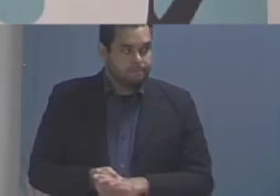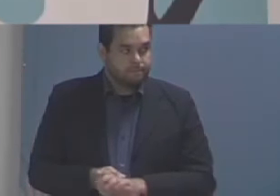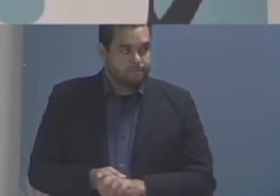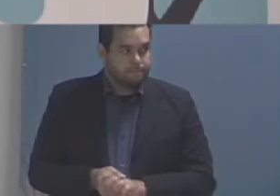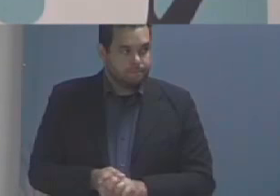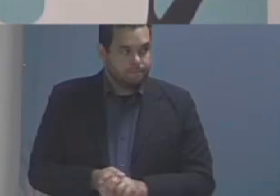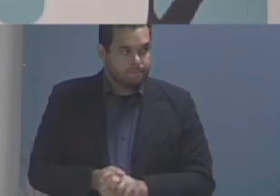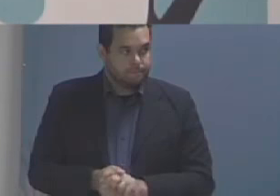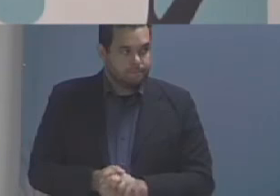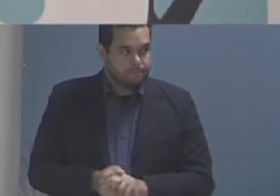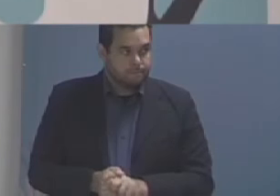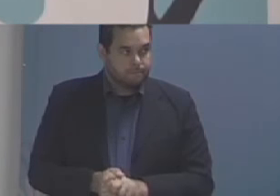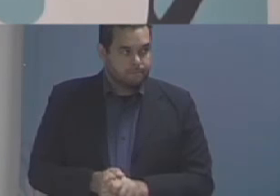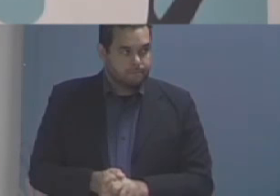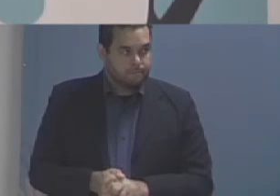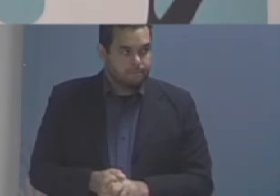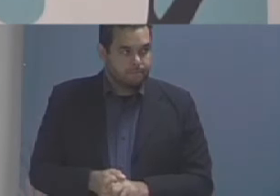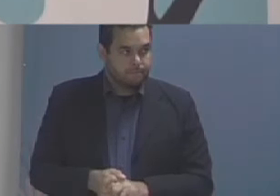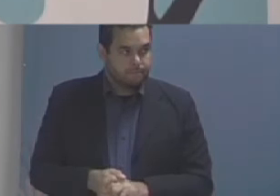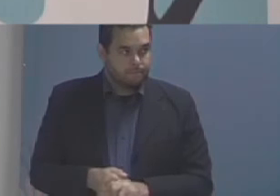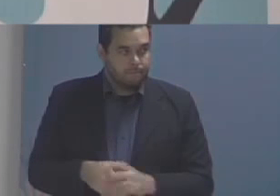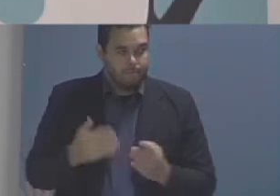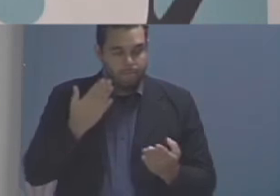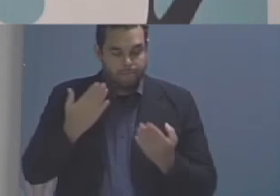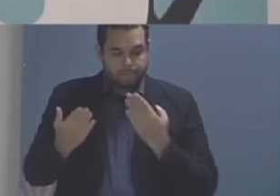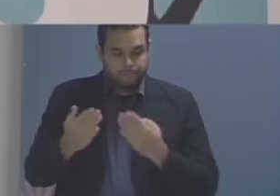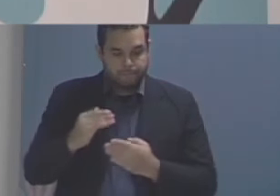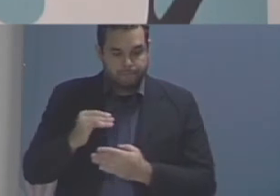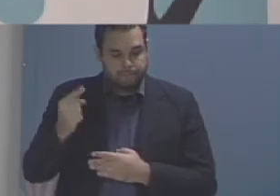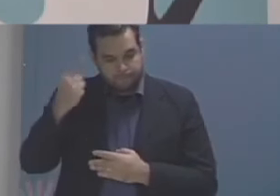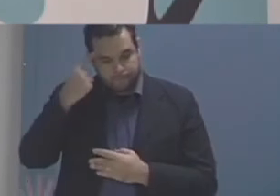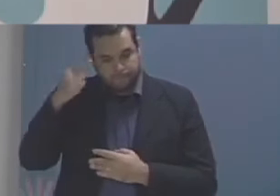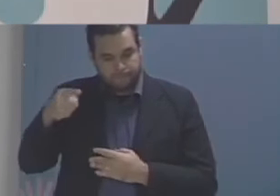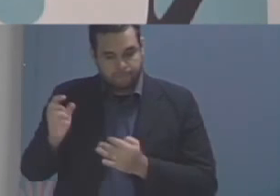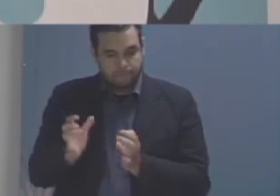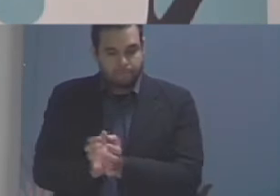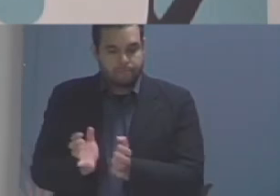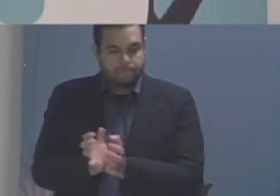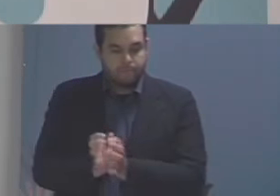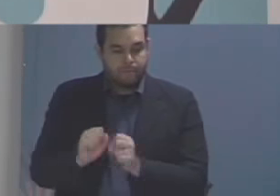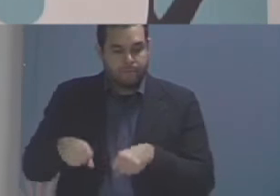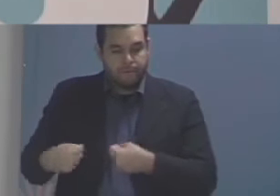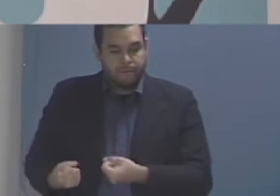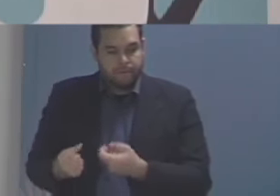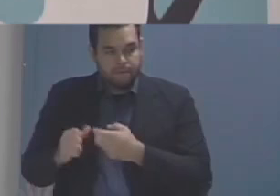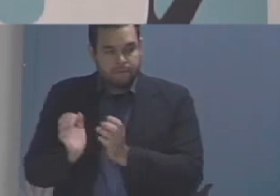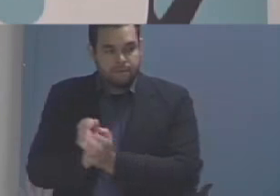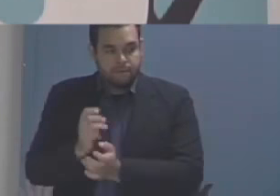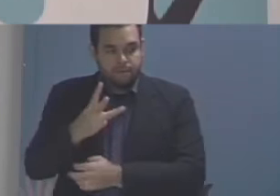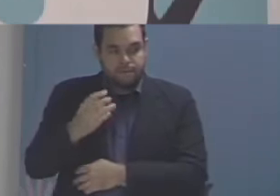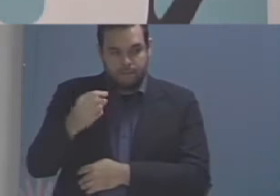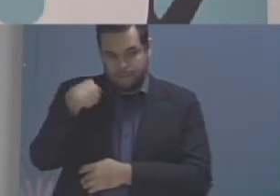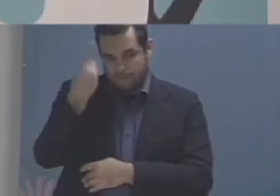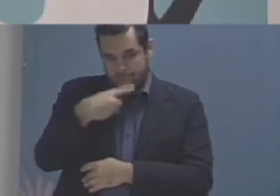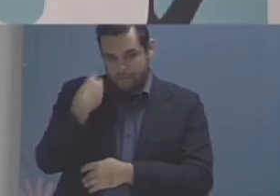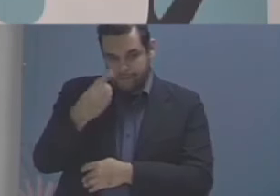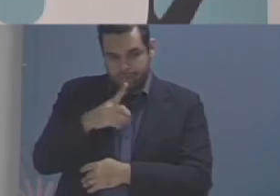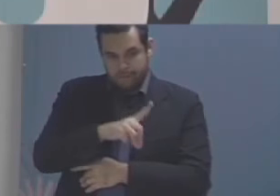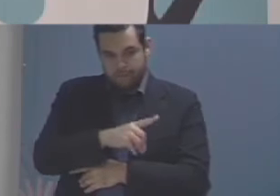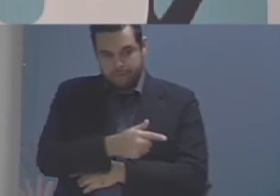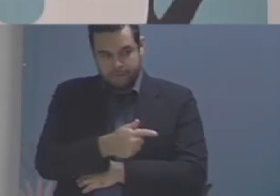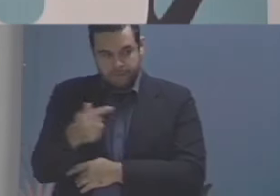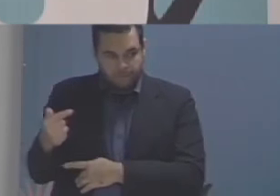a psicóloga pergunta: imagino que sua chapa defenda a jornada de 30 horas semanais para as